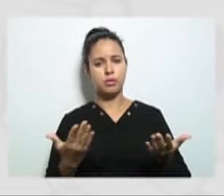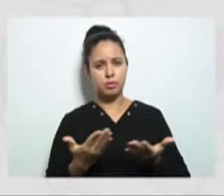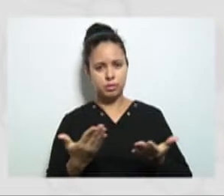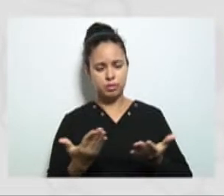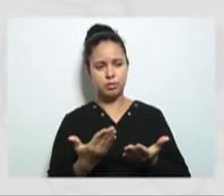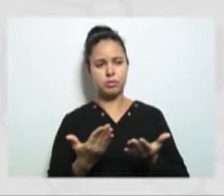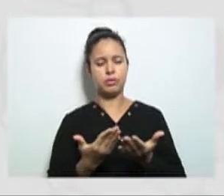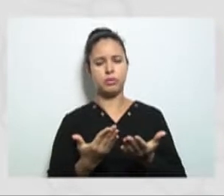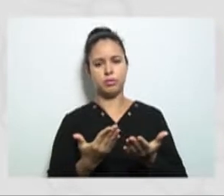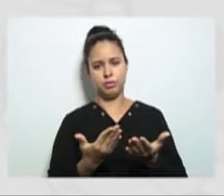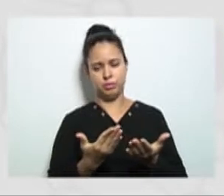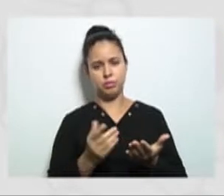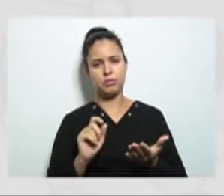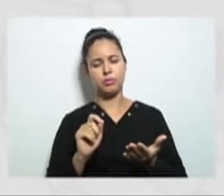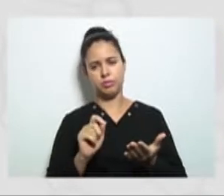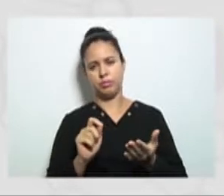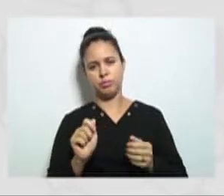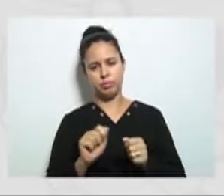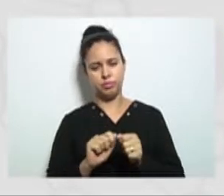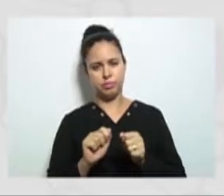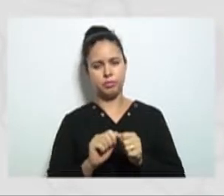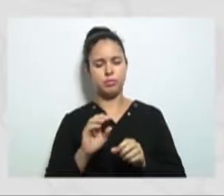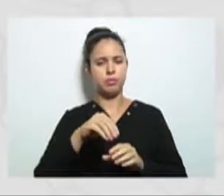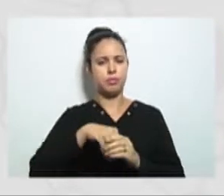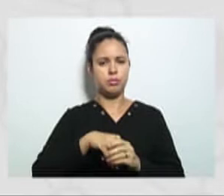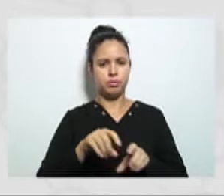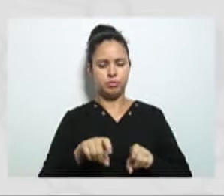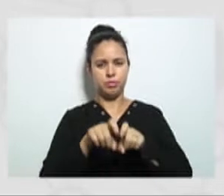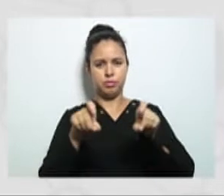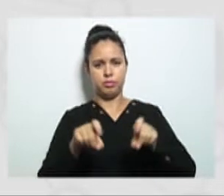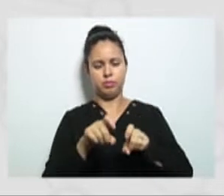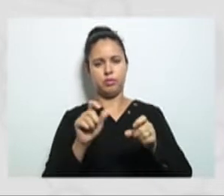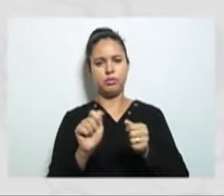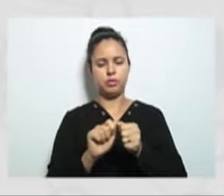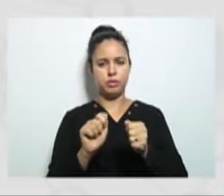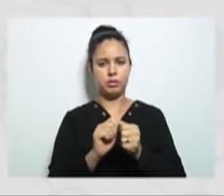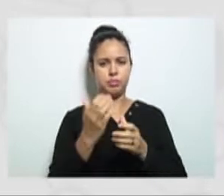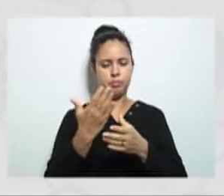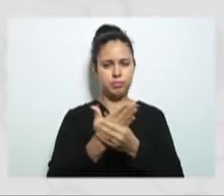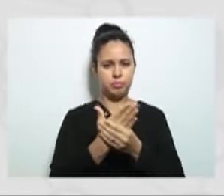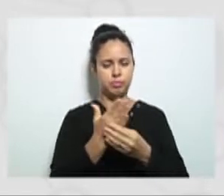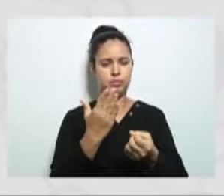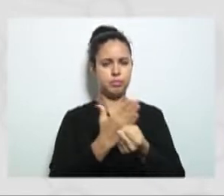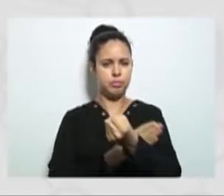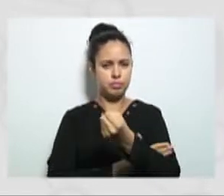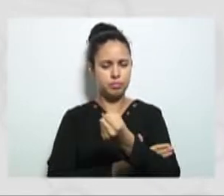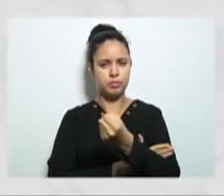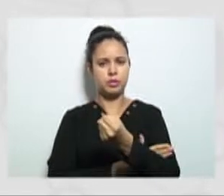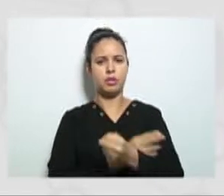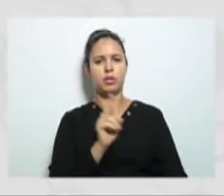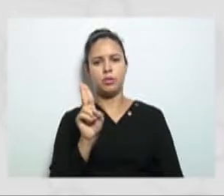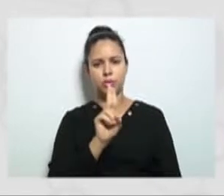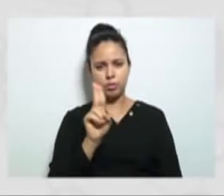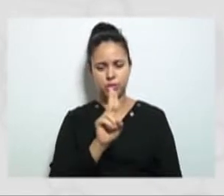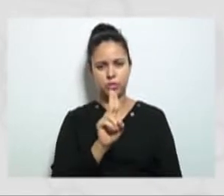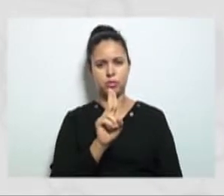fazer aqui dentro do nosso sistema operacional, tá? Ó, criar pastas e subpastas, eu posso renomear arquivos e pastas,